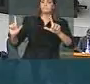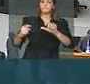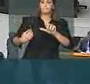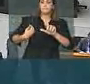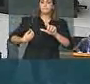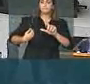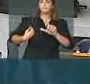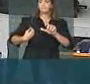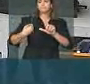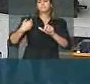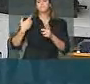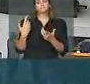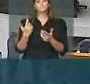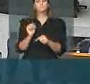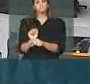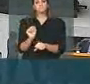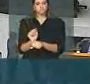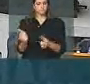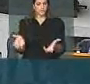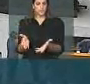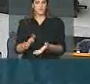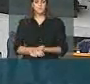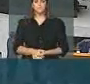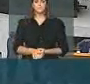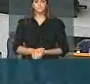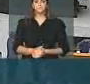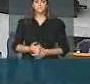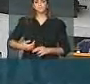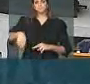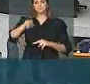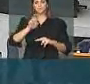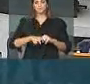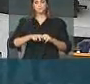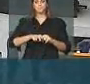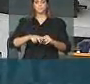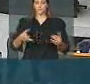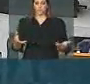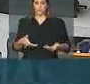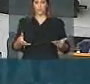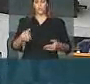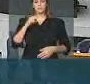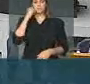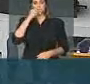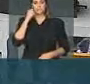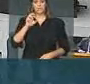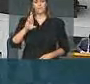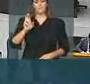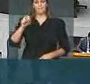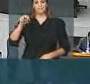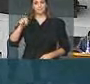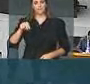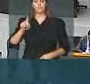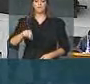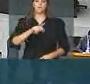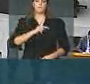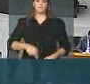presentes. Neste momento, toma assento o presidente do Congresso Nacional, senador Renan Calheiros.